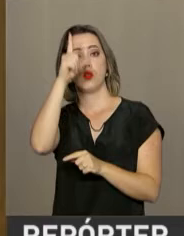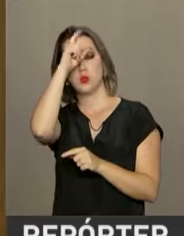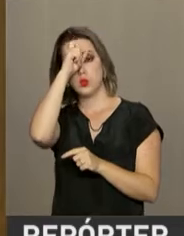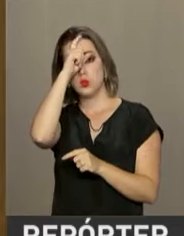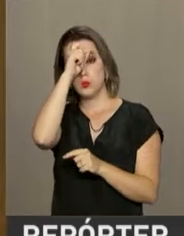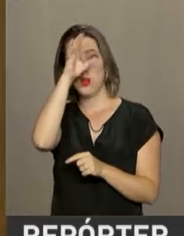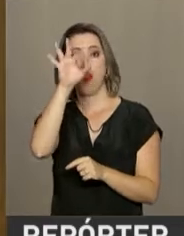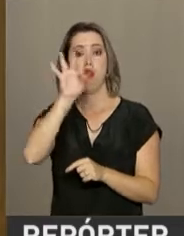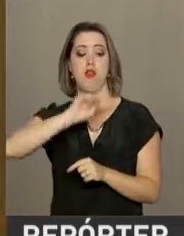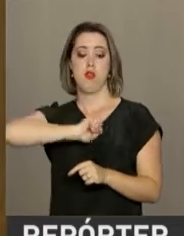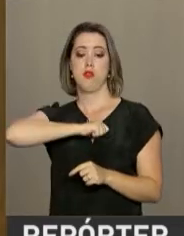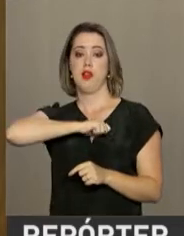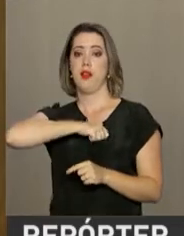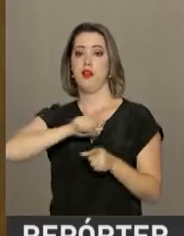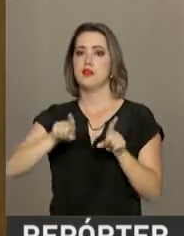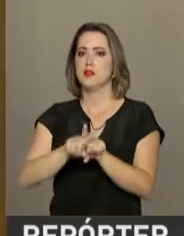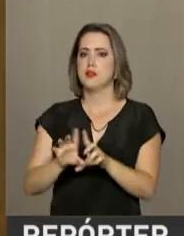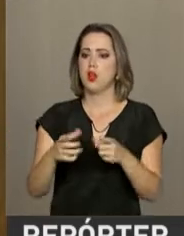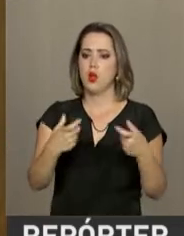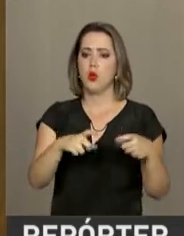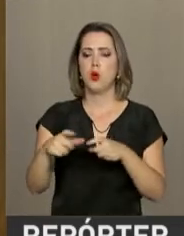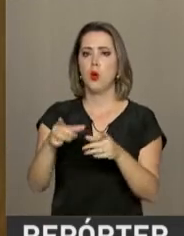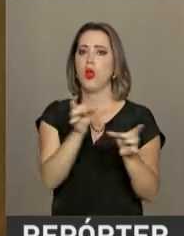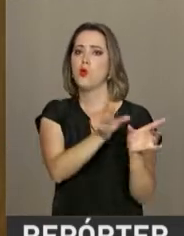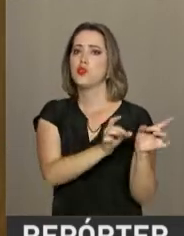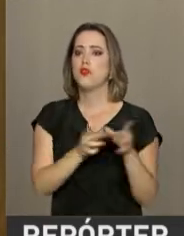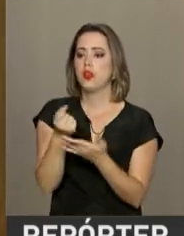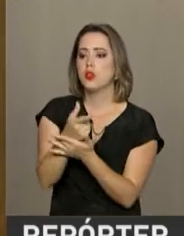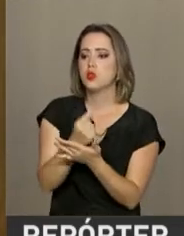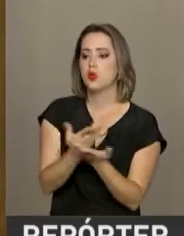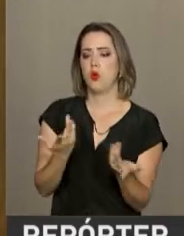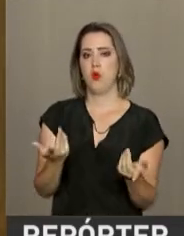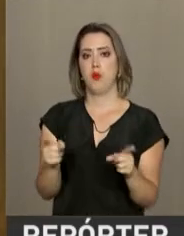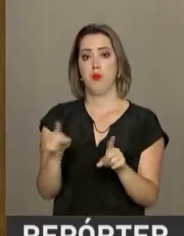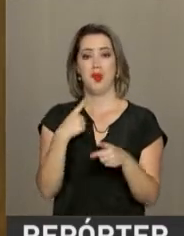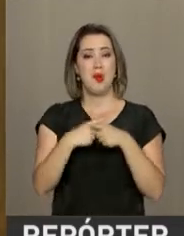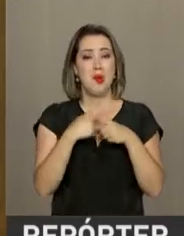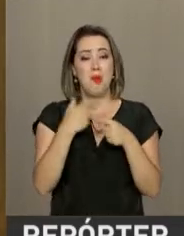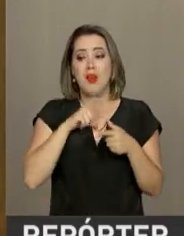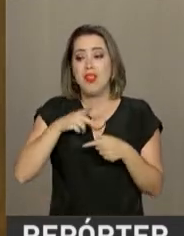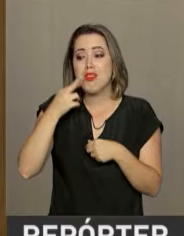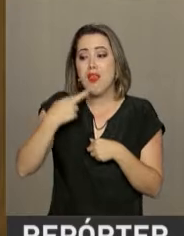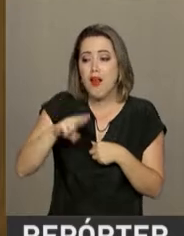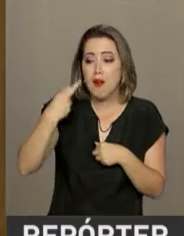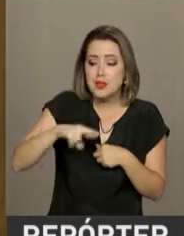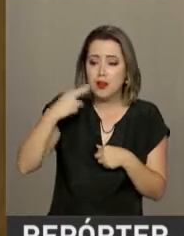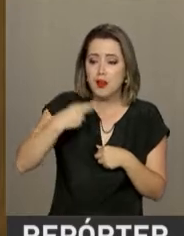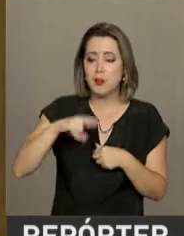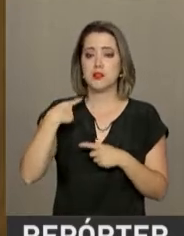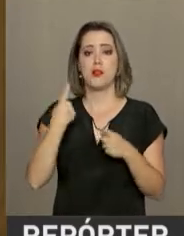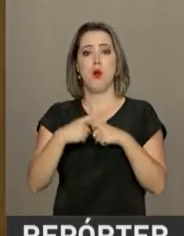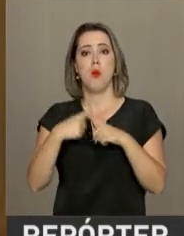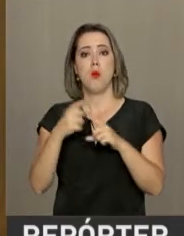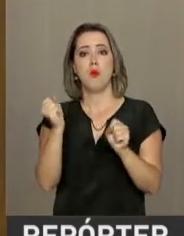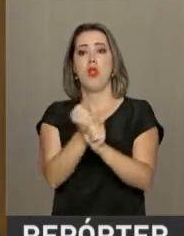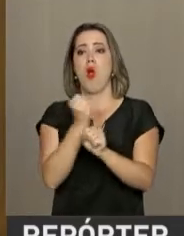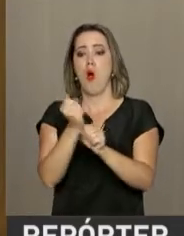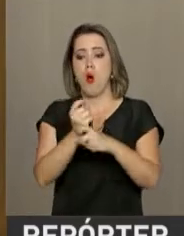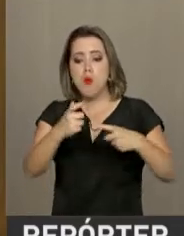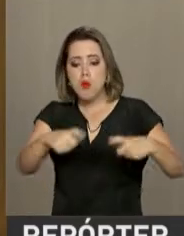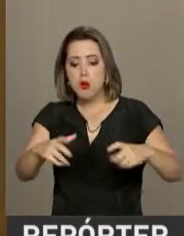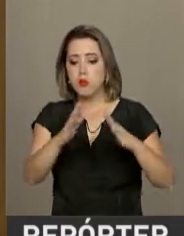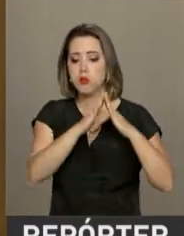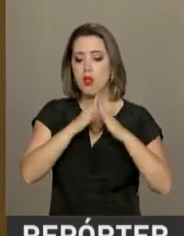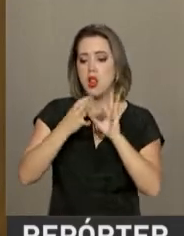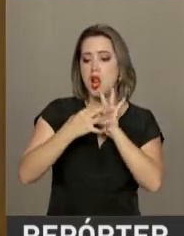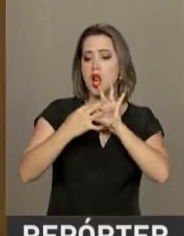de delegacias, de área de comércio. Há uma grande reclamação que os empreendimentos ao longo dos últimos anos foram empreendimentos muito grandes,